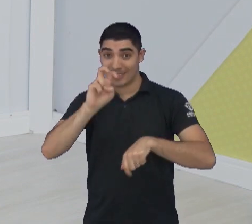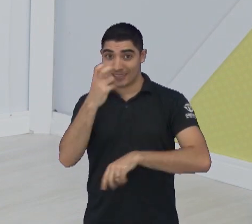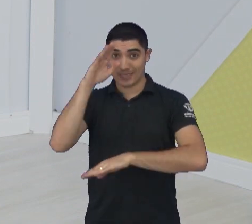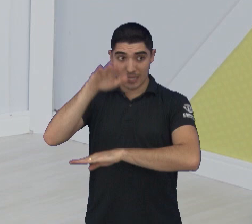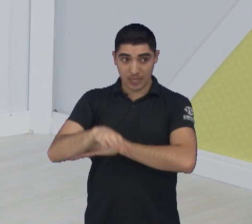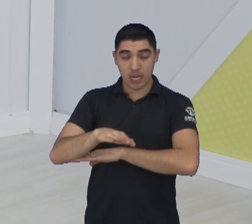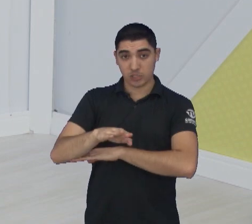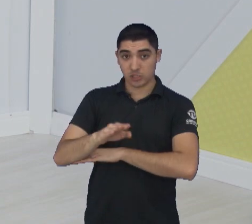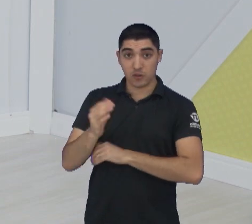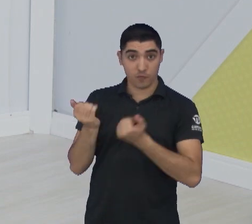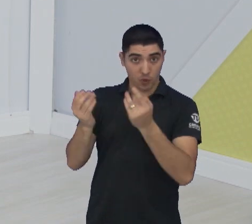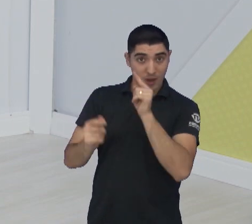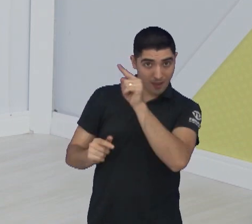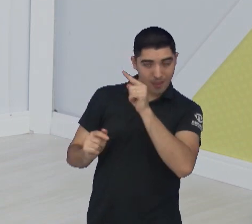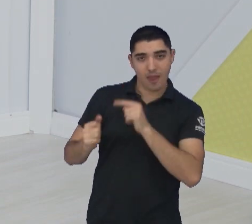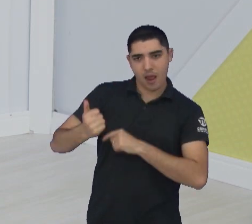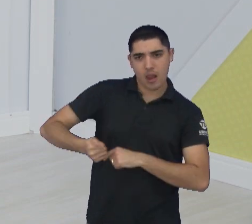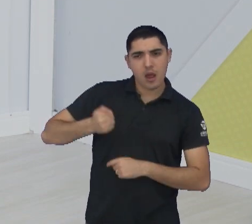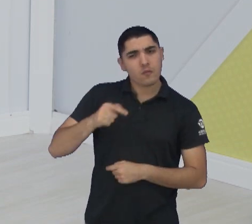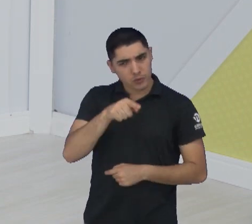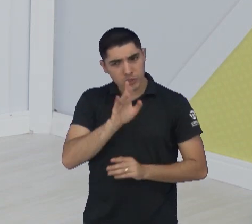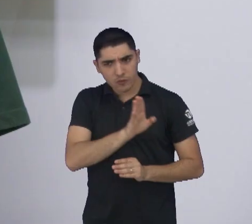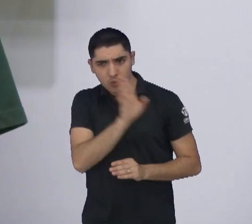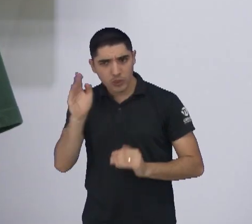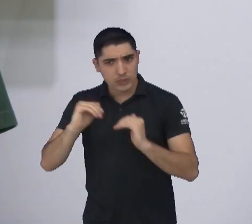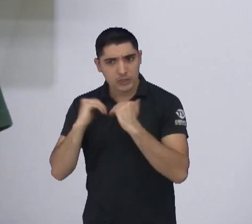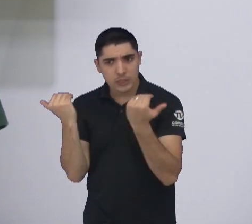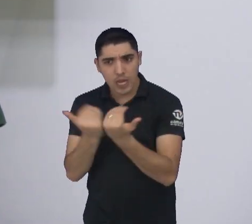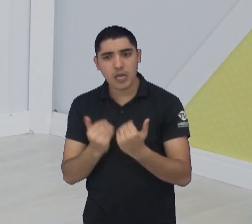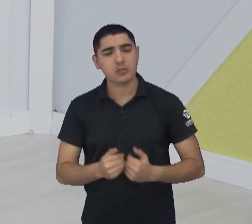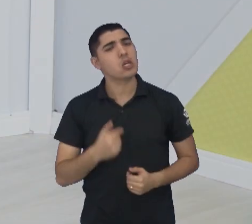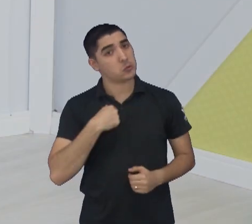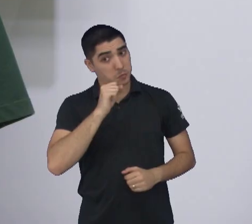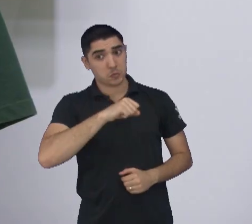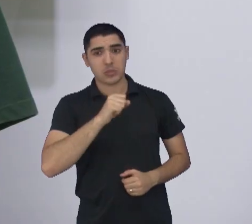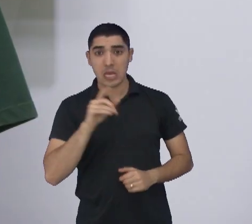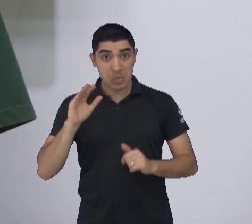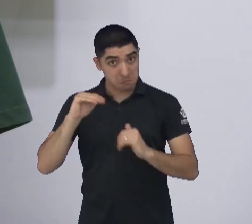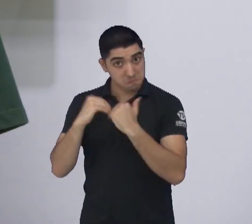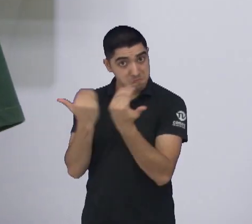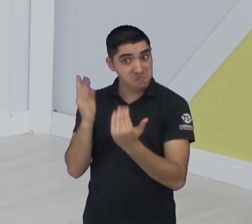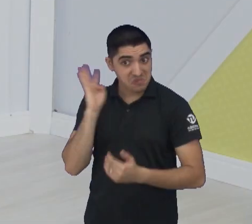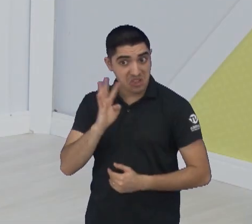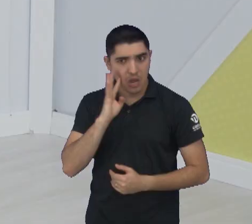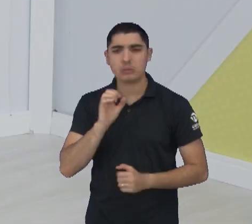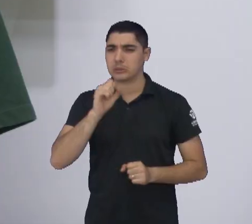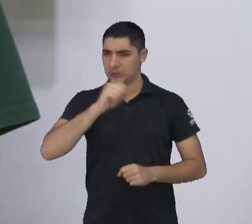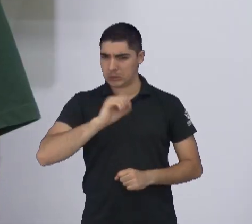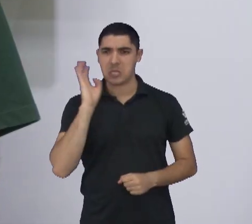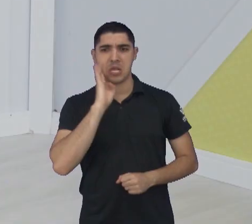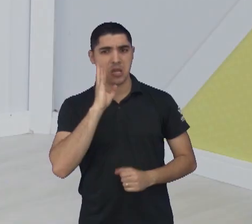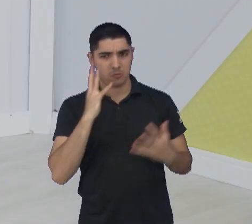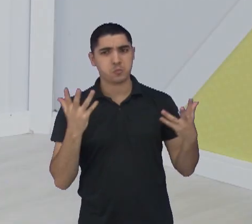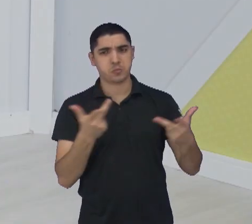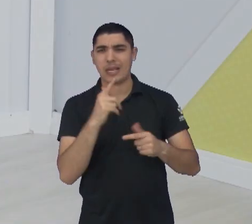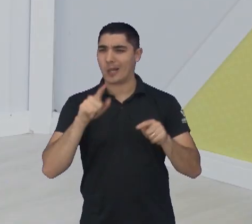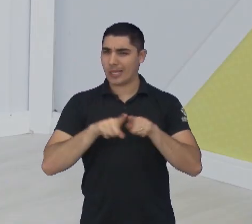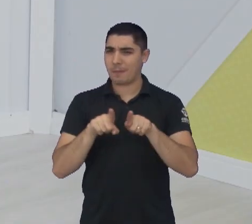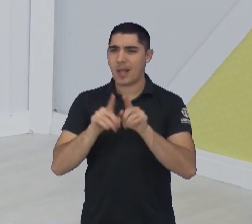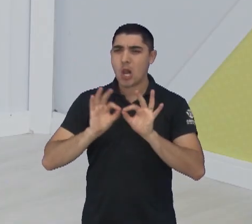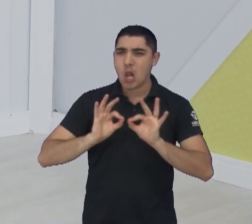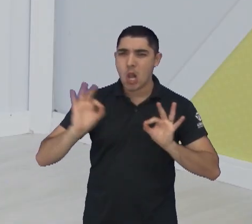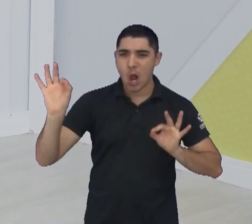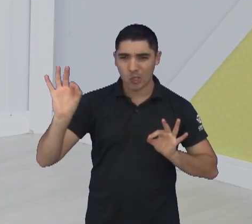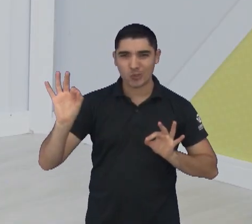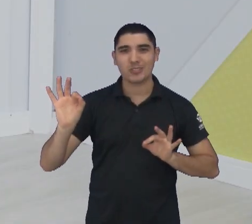na Arena da Fonte Luminosa. Já foi lá na Arena da Fonte, Brunão? Sim, fui Estádio lá. Bacana, né? Muito bacana, muito legal. E longe, mas legal. É longe. Araraquara é a